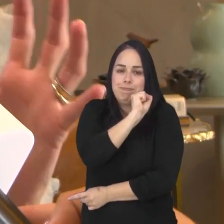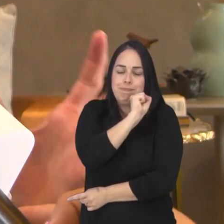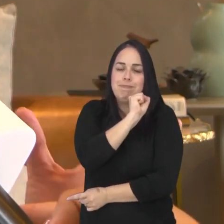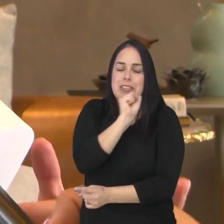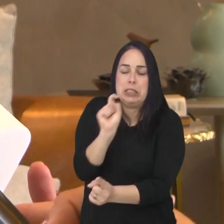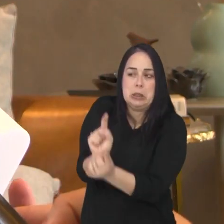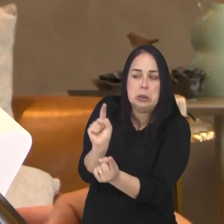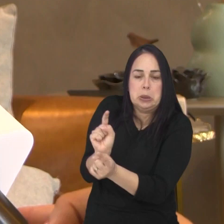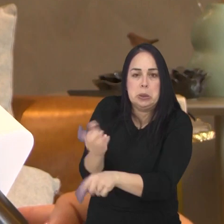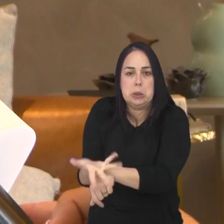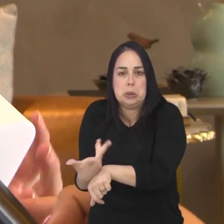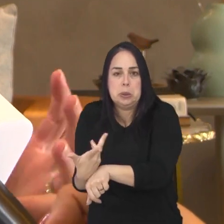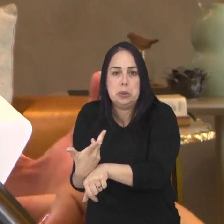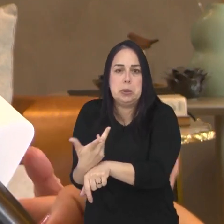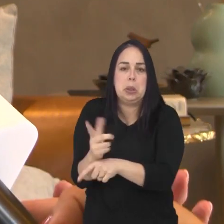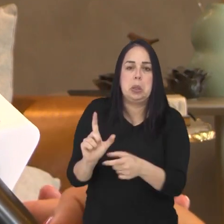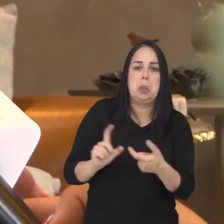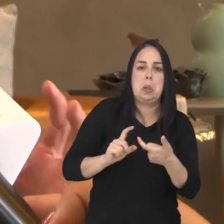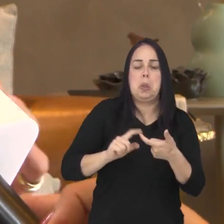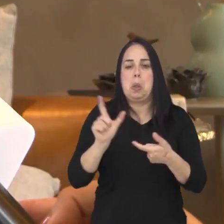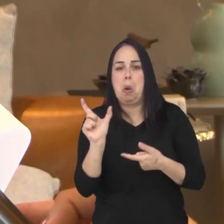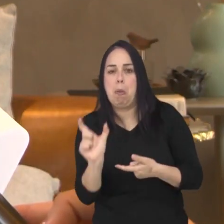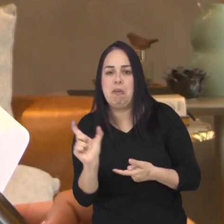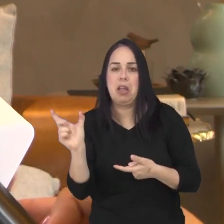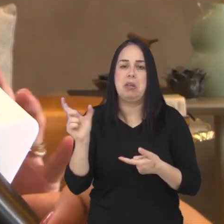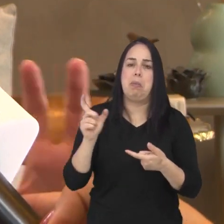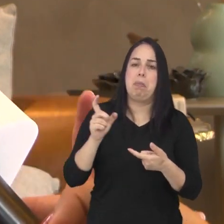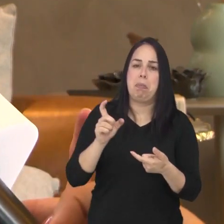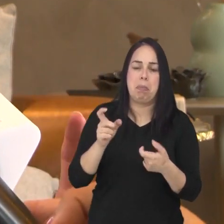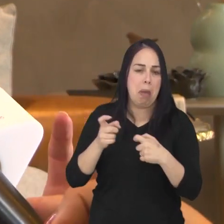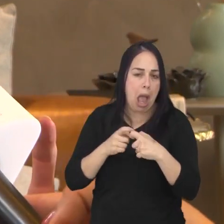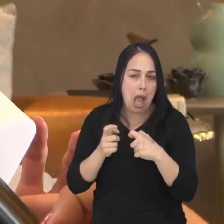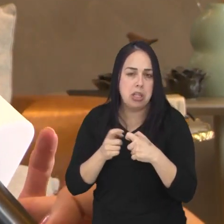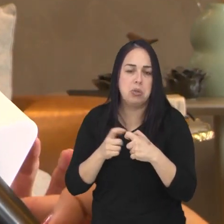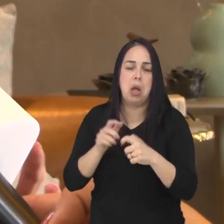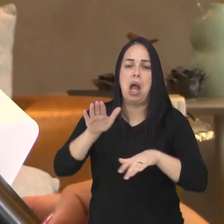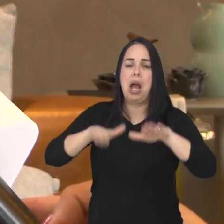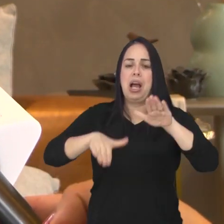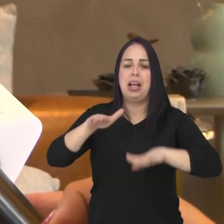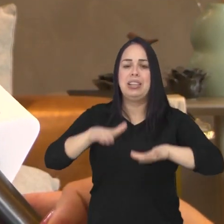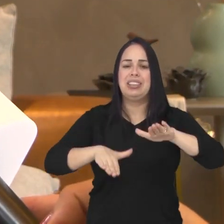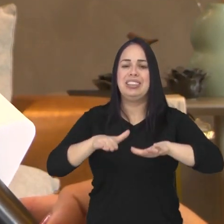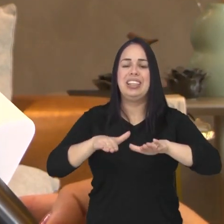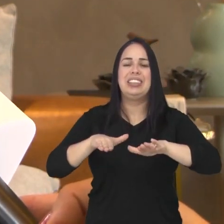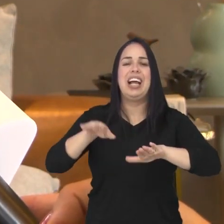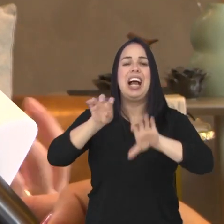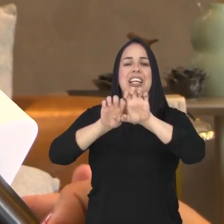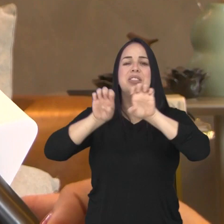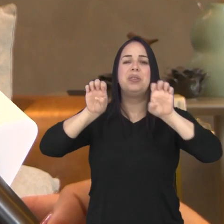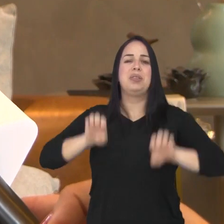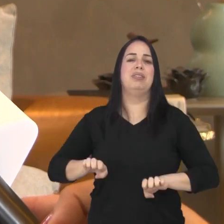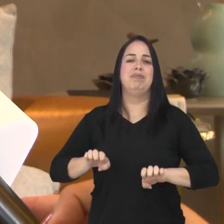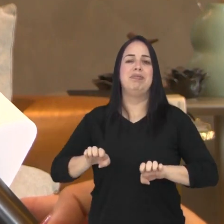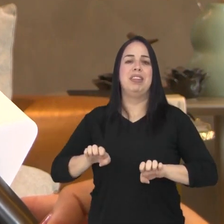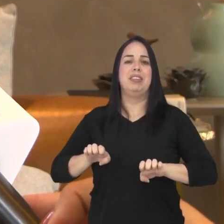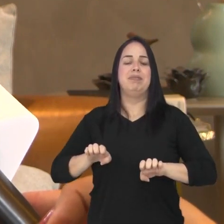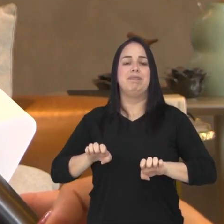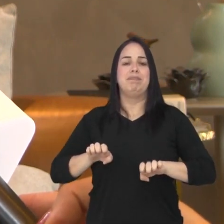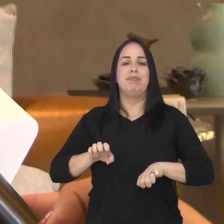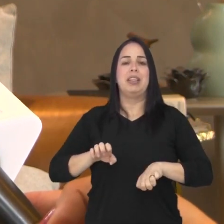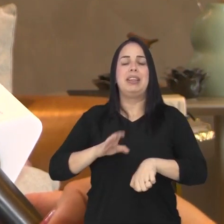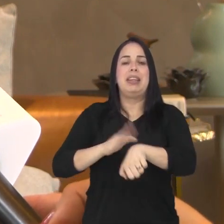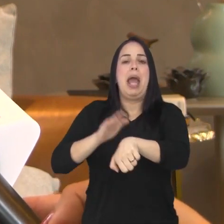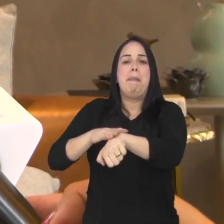desse esquema de atendimento, convênio, ambulatório, SUS. Eu acho que muitas vezes essas estruturas elas não